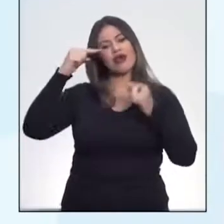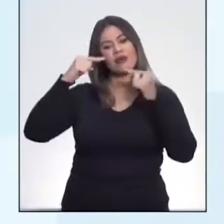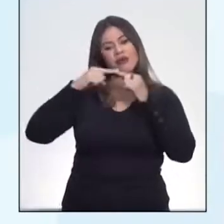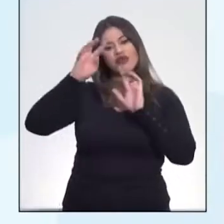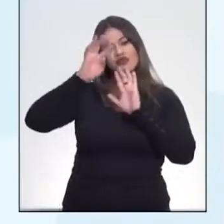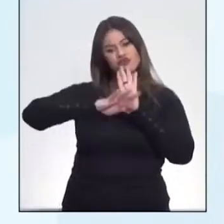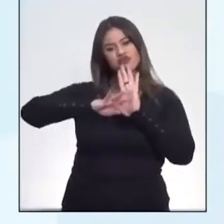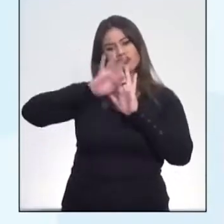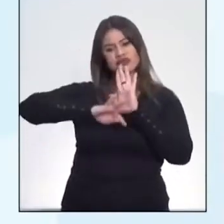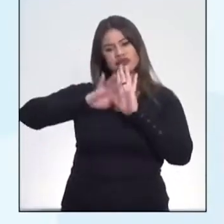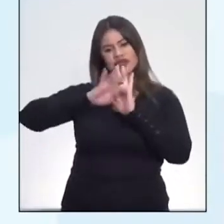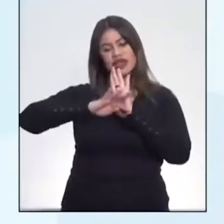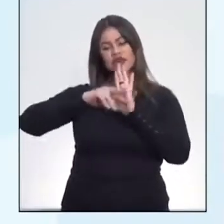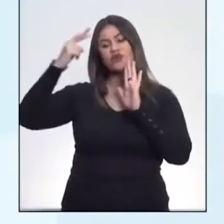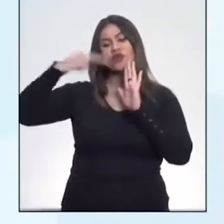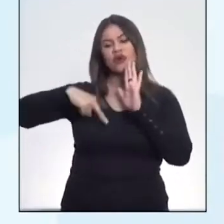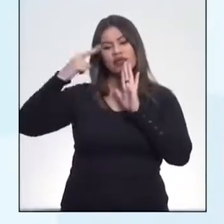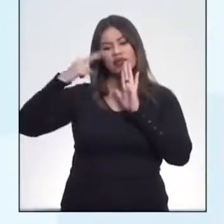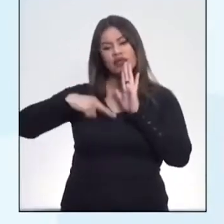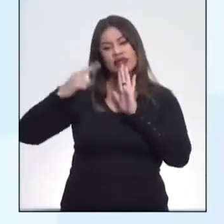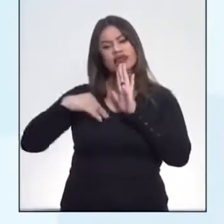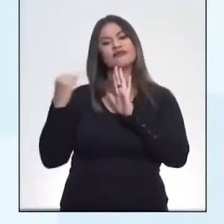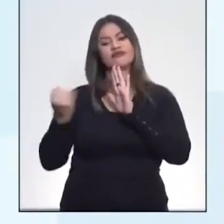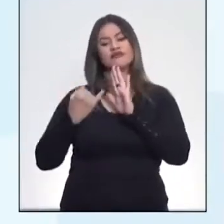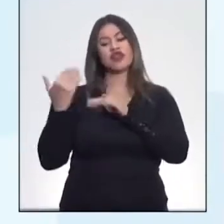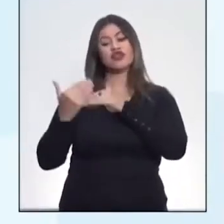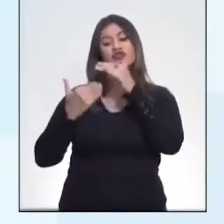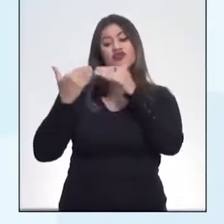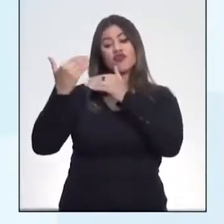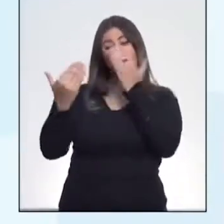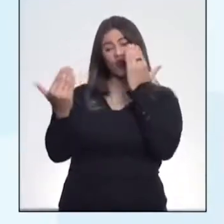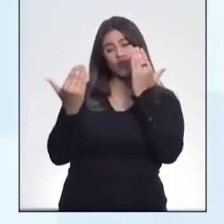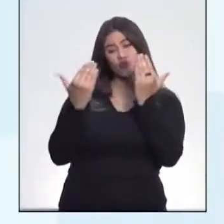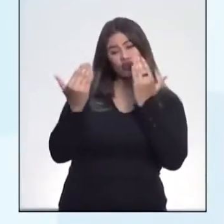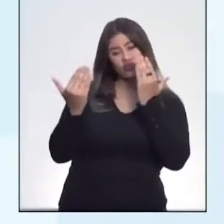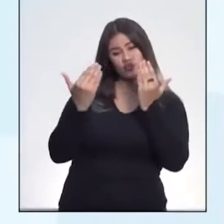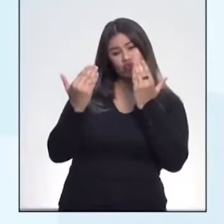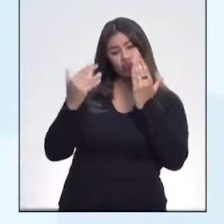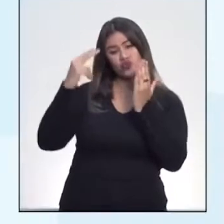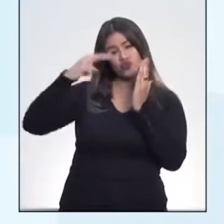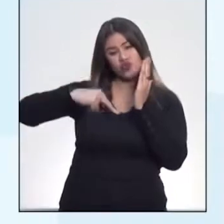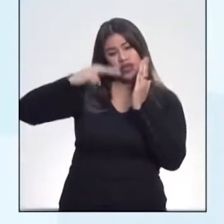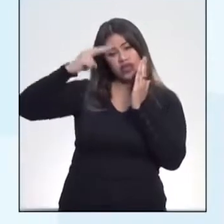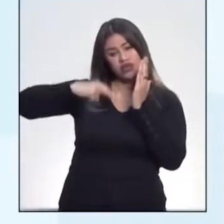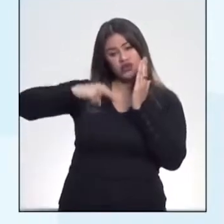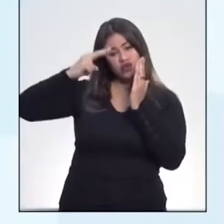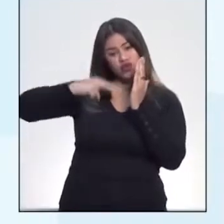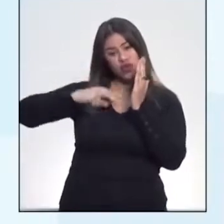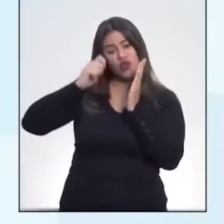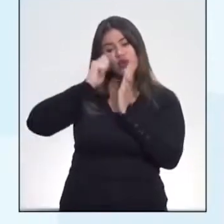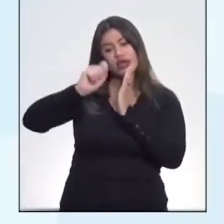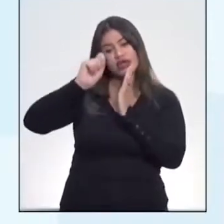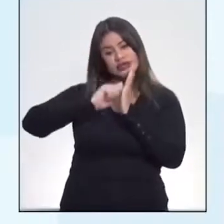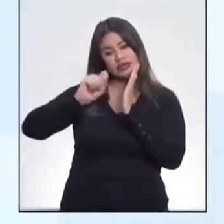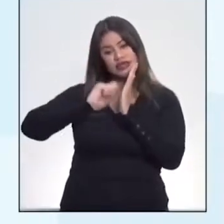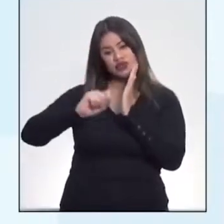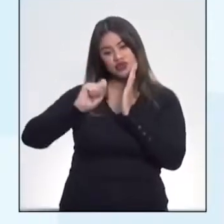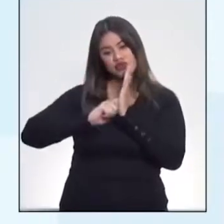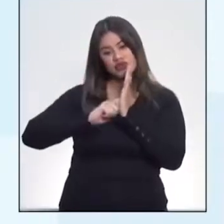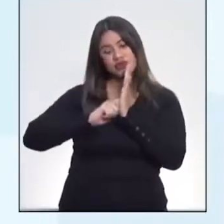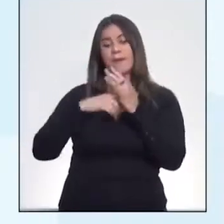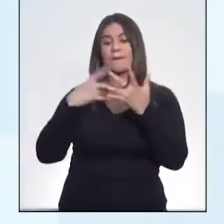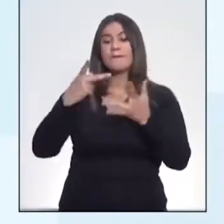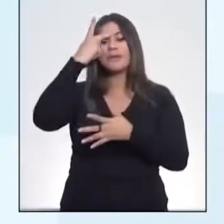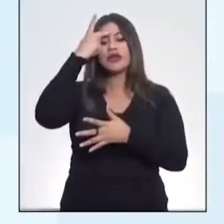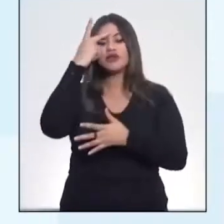importante fazer a leitura também porque vocês precisam desenvolver a habilidade leitora e escritora um